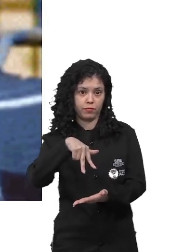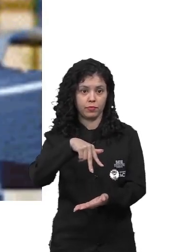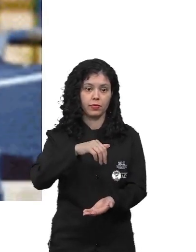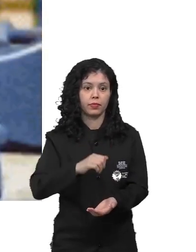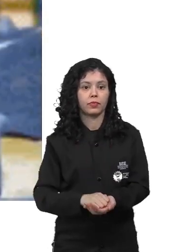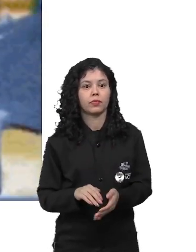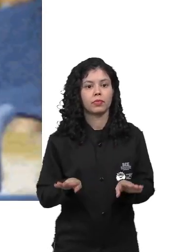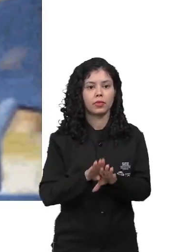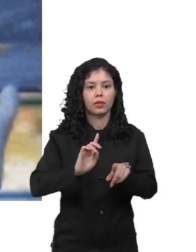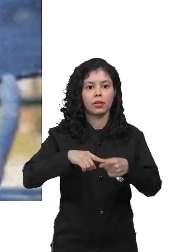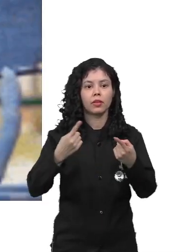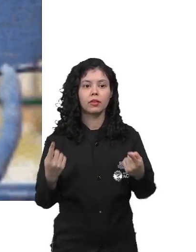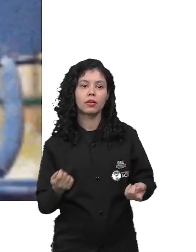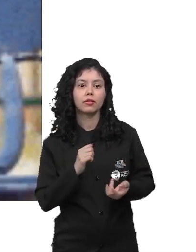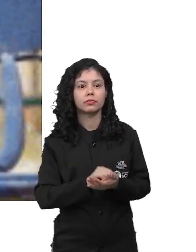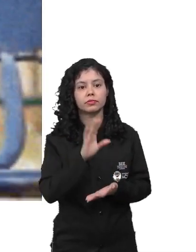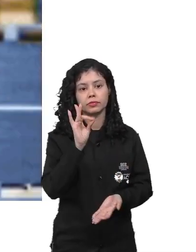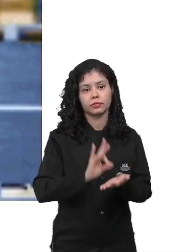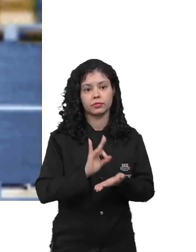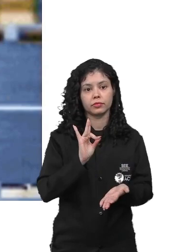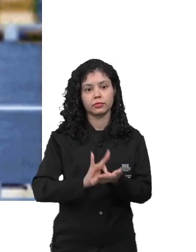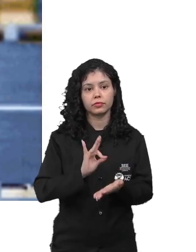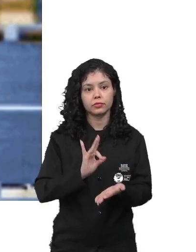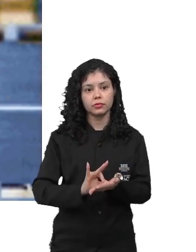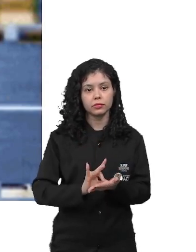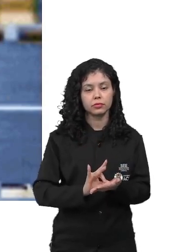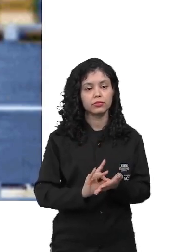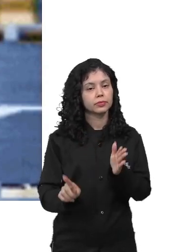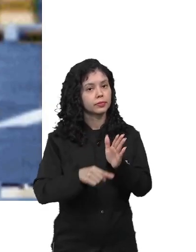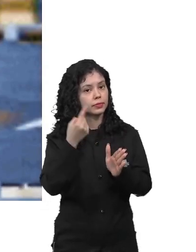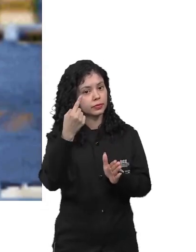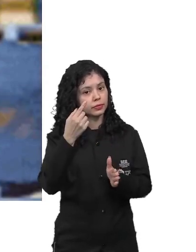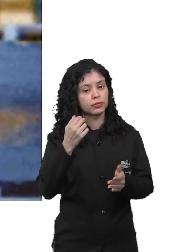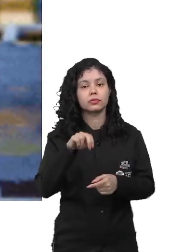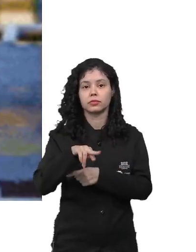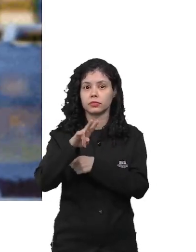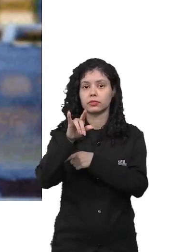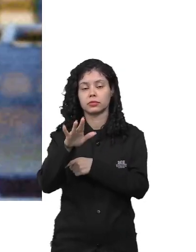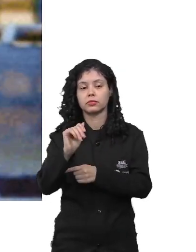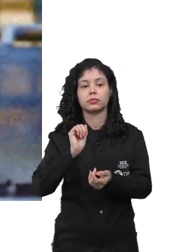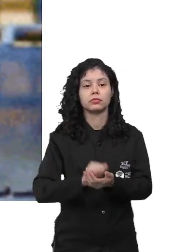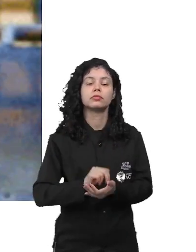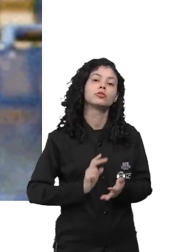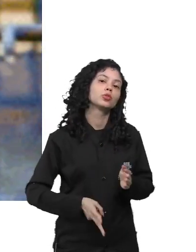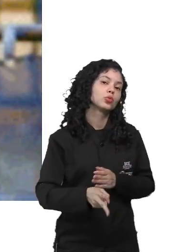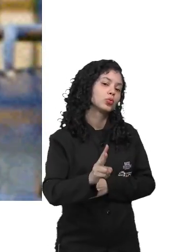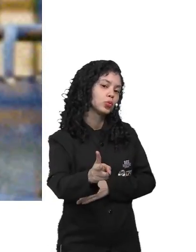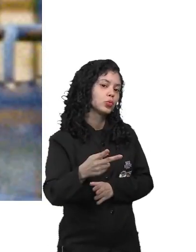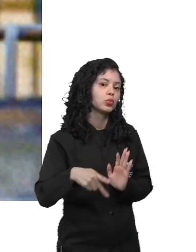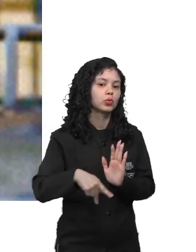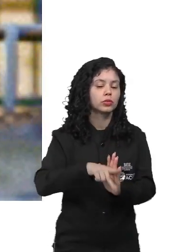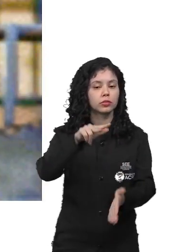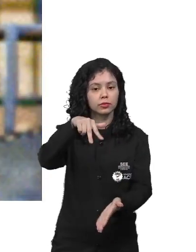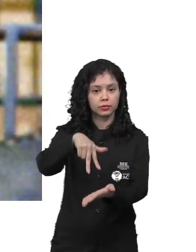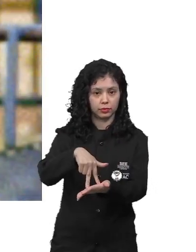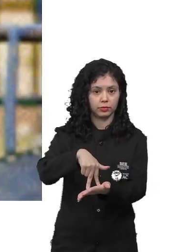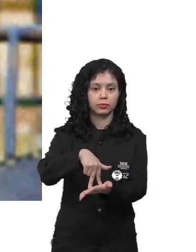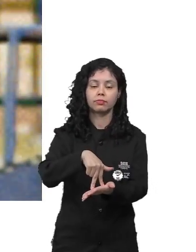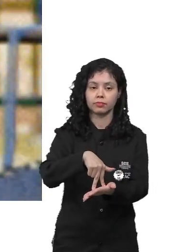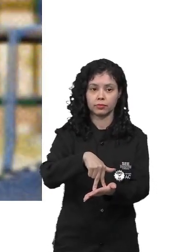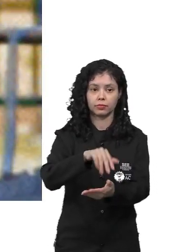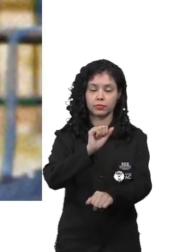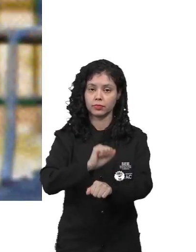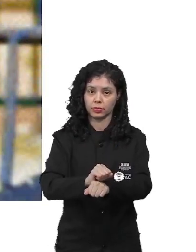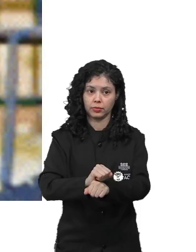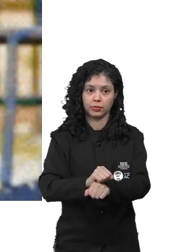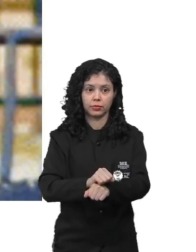está flutuando ali no ar, mas na verdade, né, essa é a primeira lei de Newton, que diz que ele vai continuar em inércia, ele vai continuar